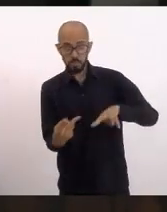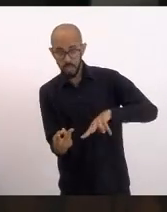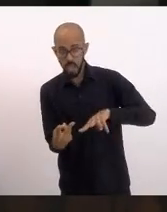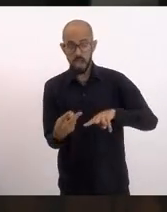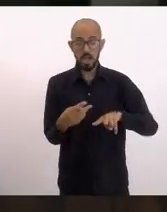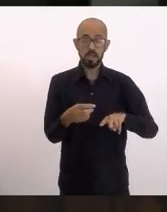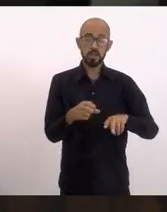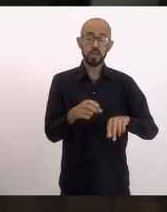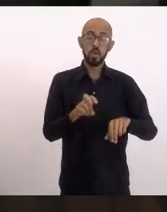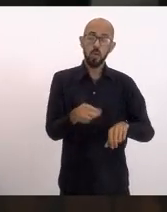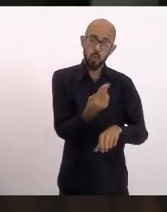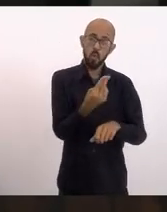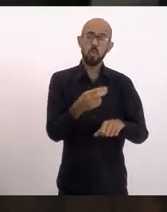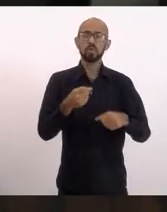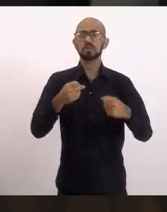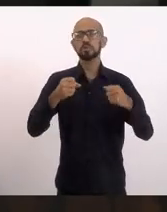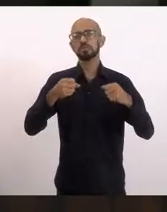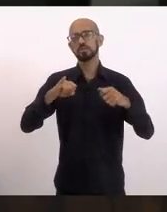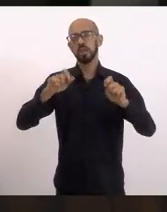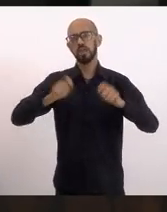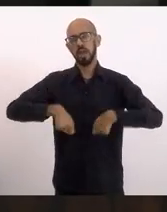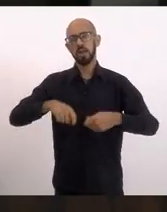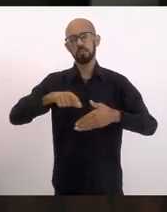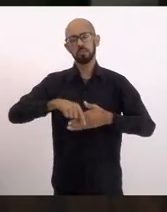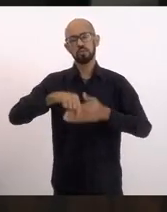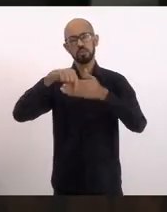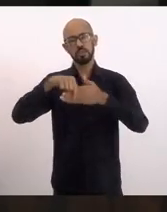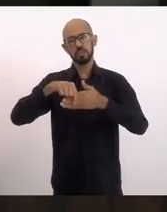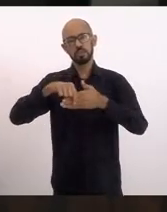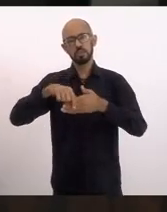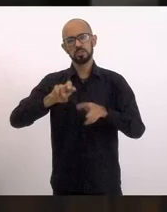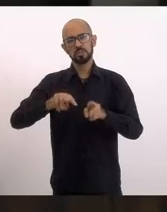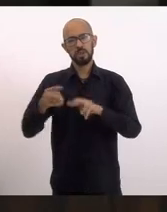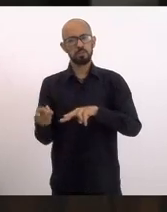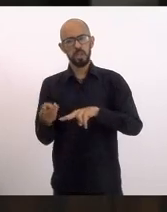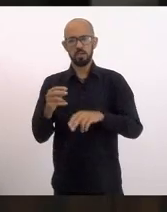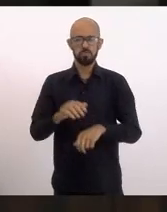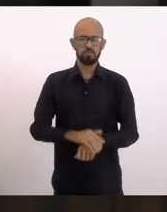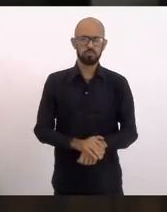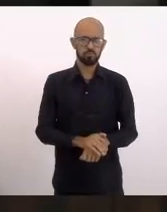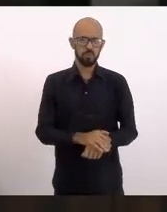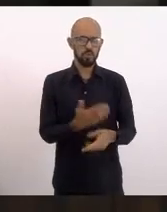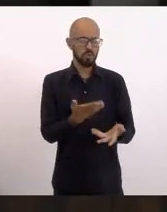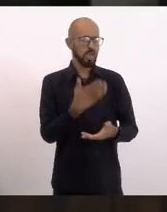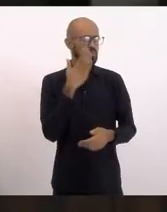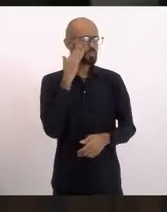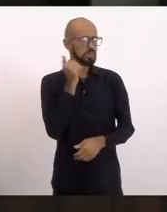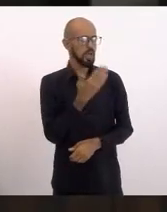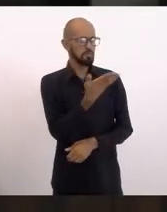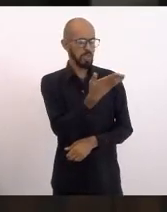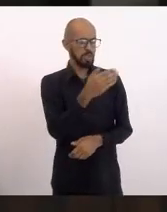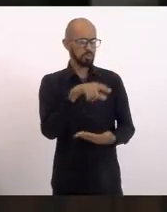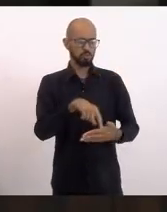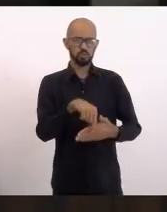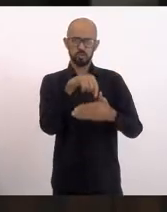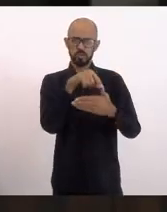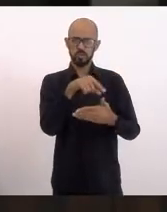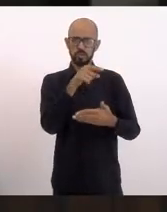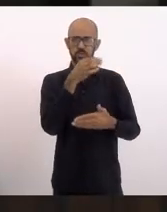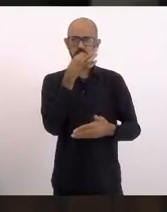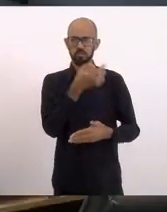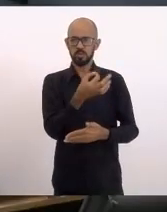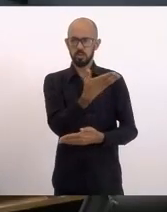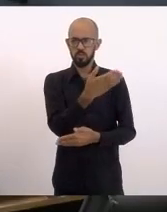líderes quiserem encaminhar, sem problema. Eu quero ouvir dos líderes. Deputada